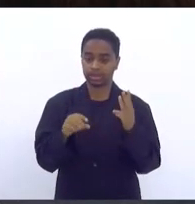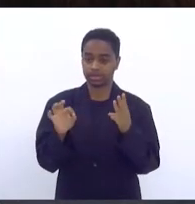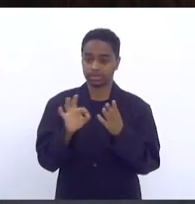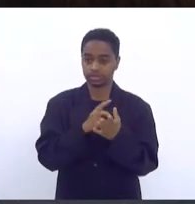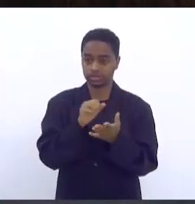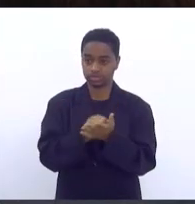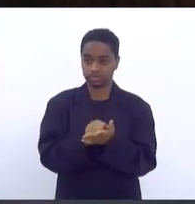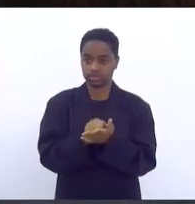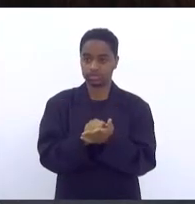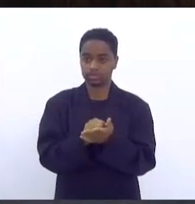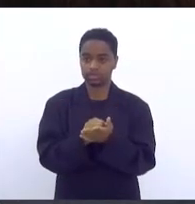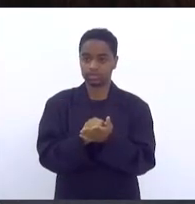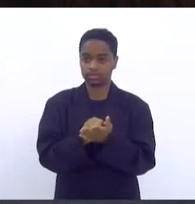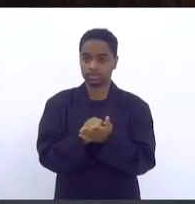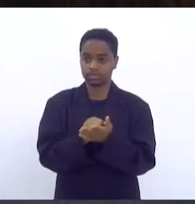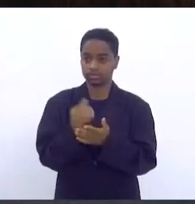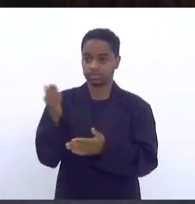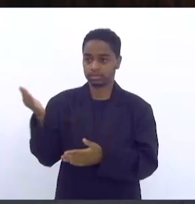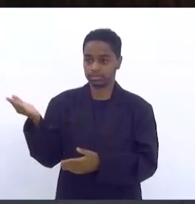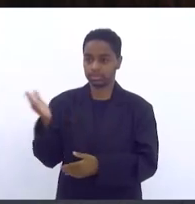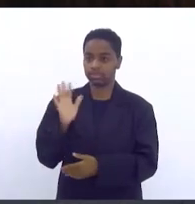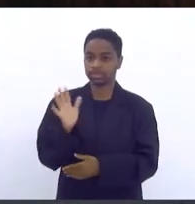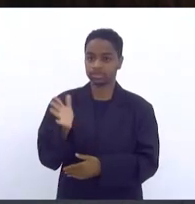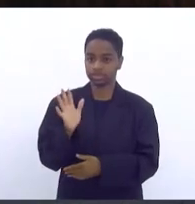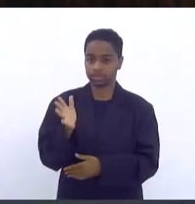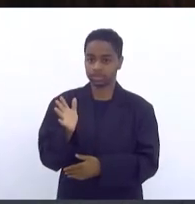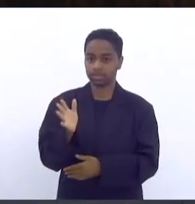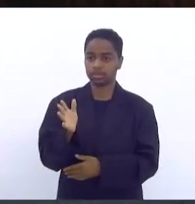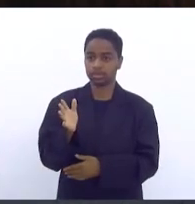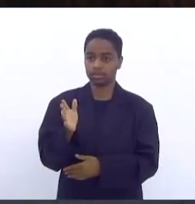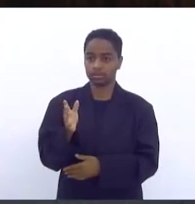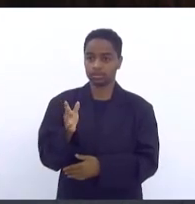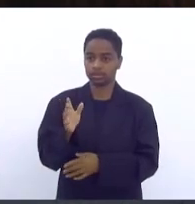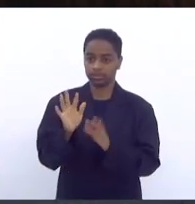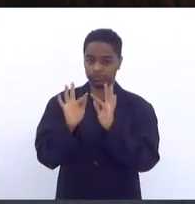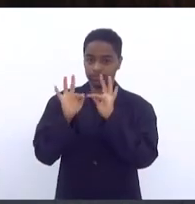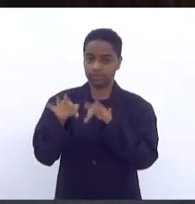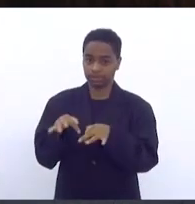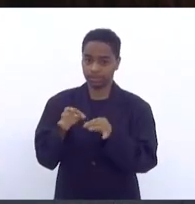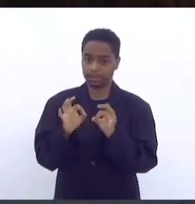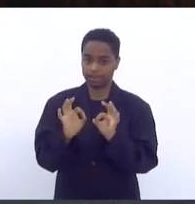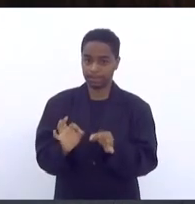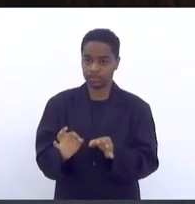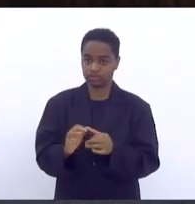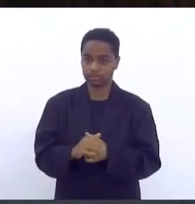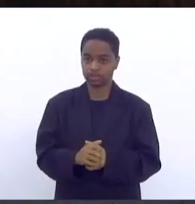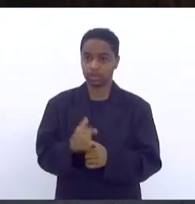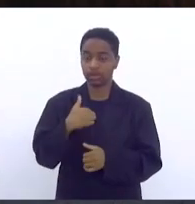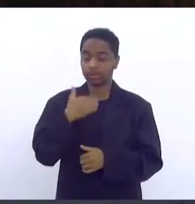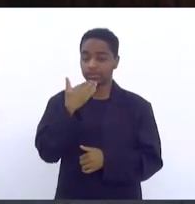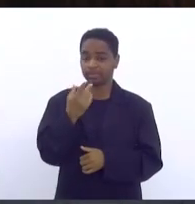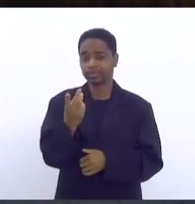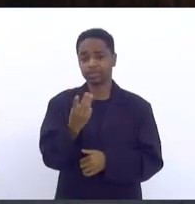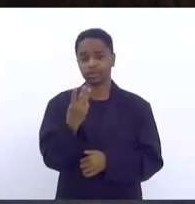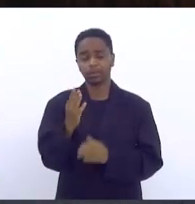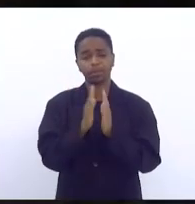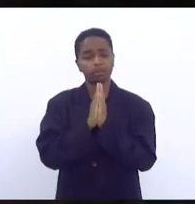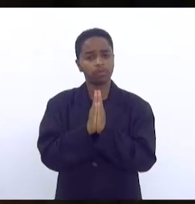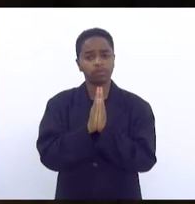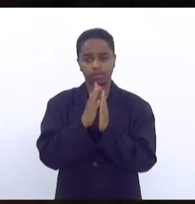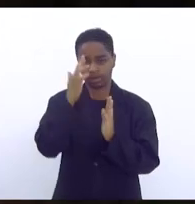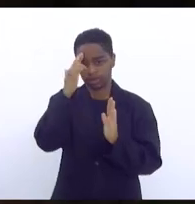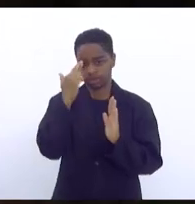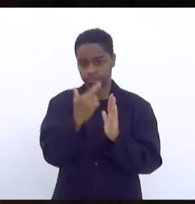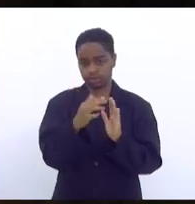Marquinhos que é o nosso querido da mesa já tá acabando mesmo mesmo gente eu vou pedir para esses três inscritos por favor dentro do